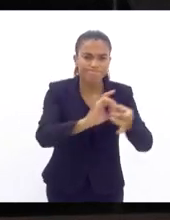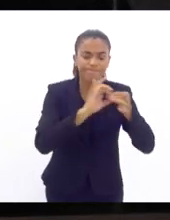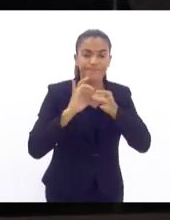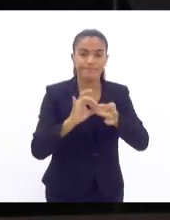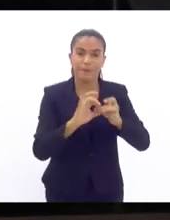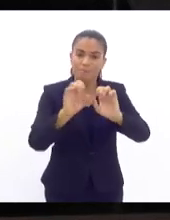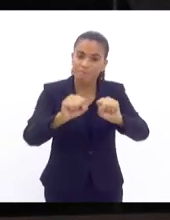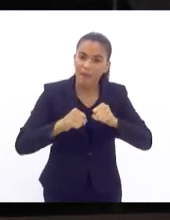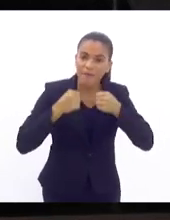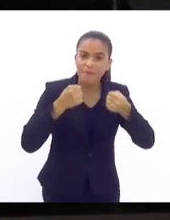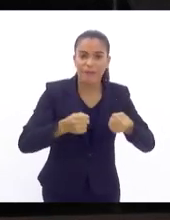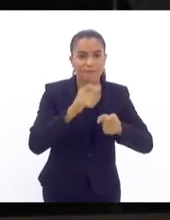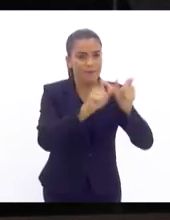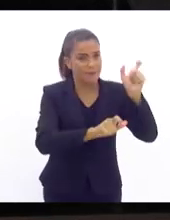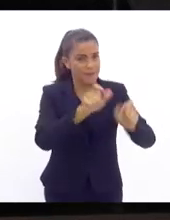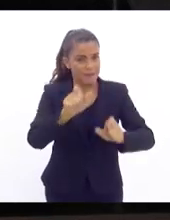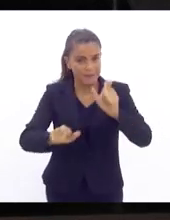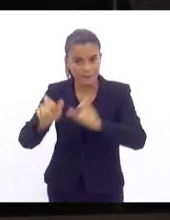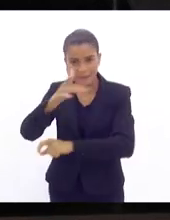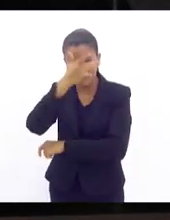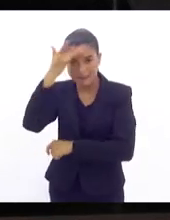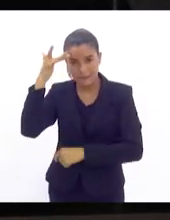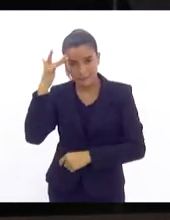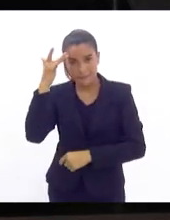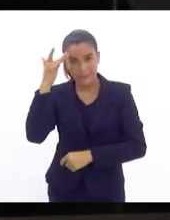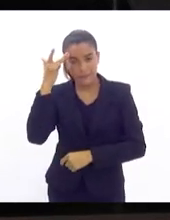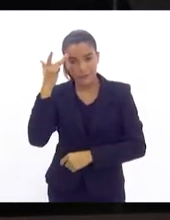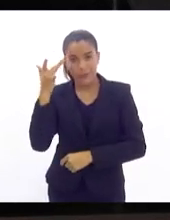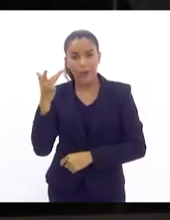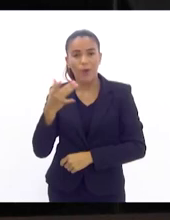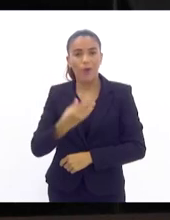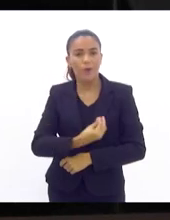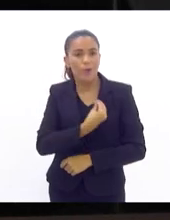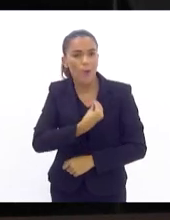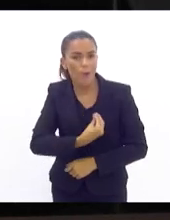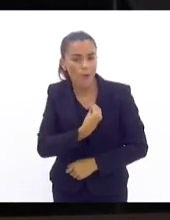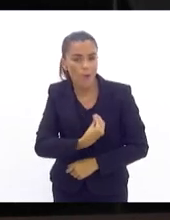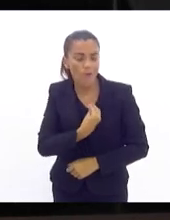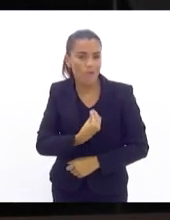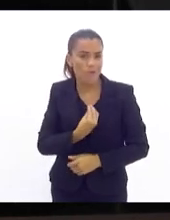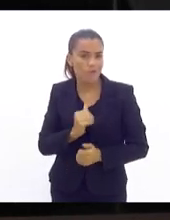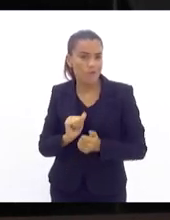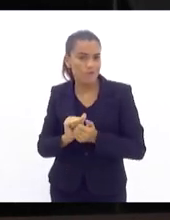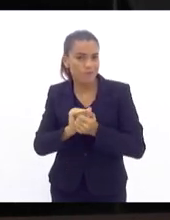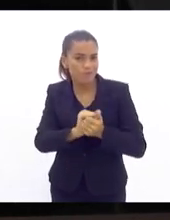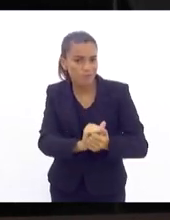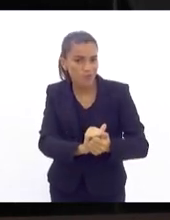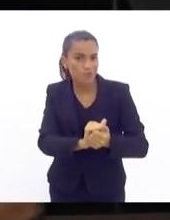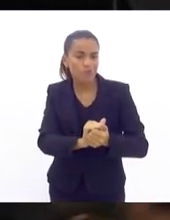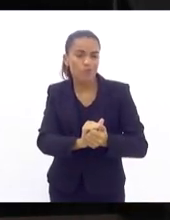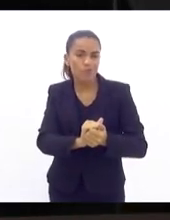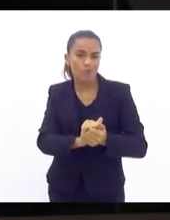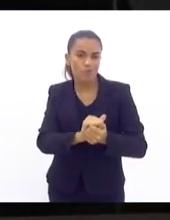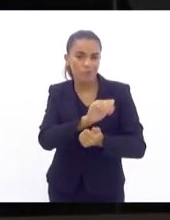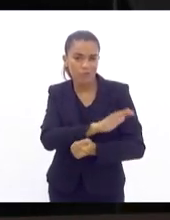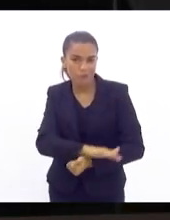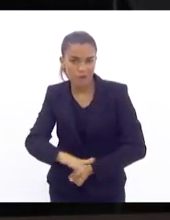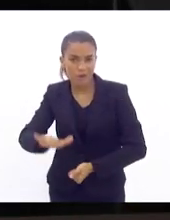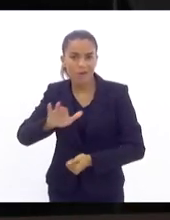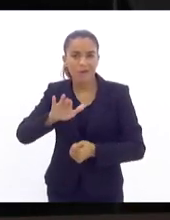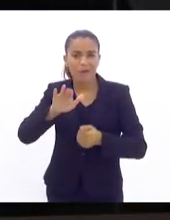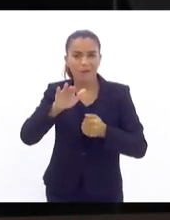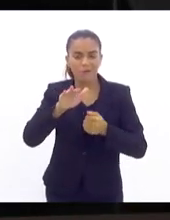essas pessoas que convivem, né, com esse problema, com